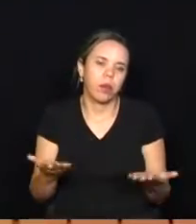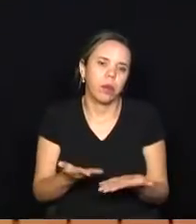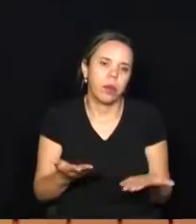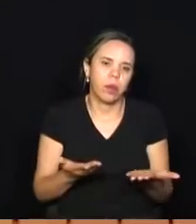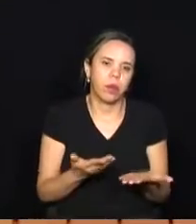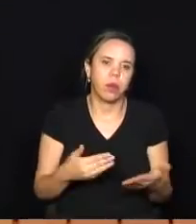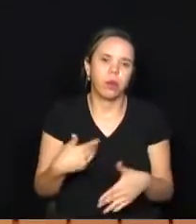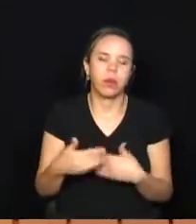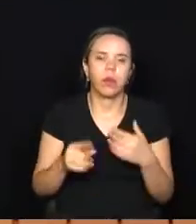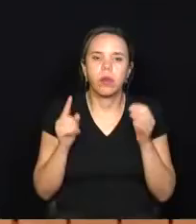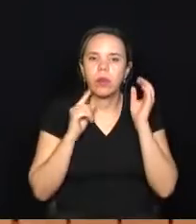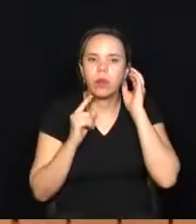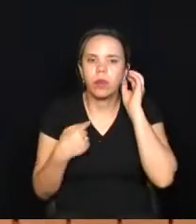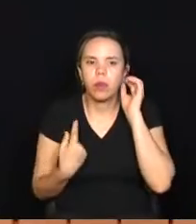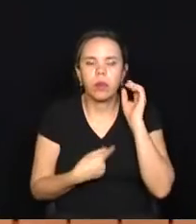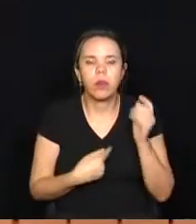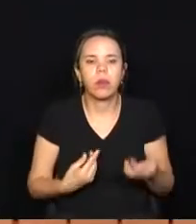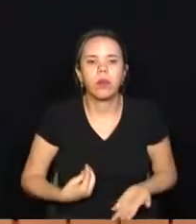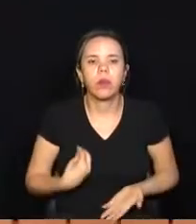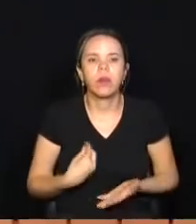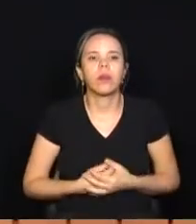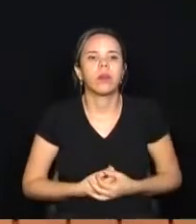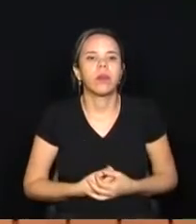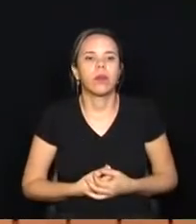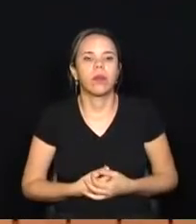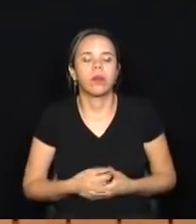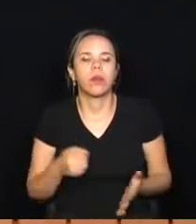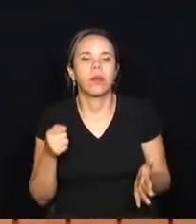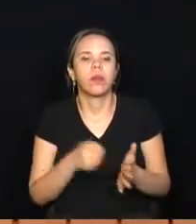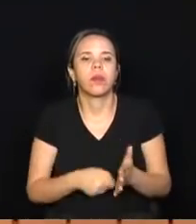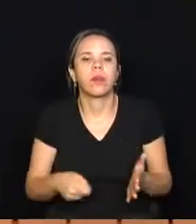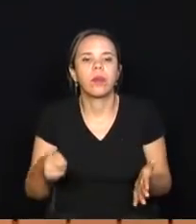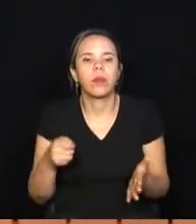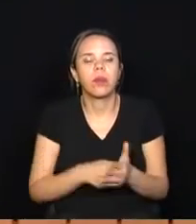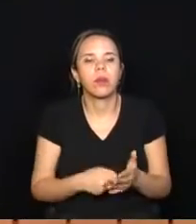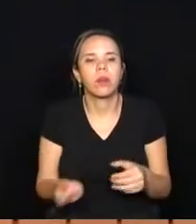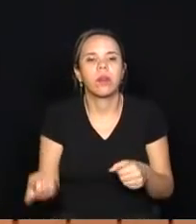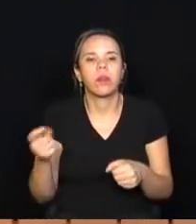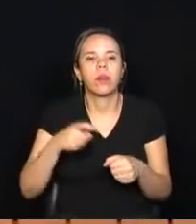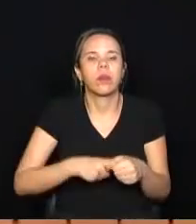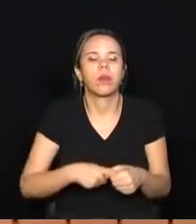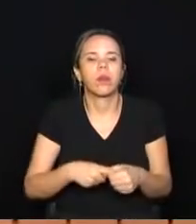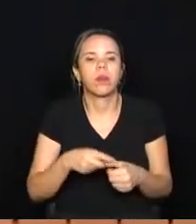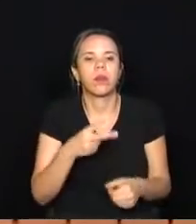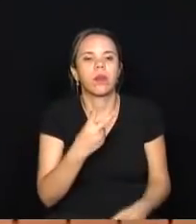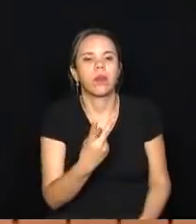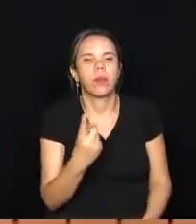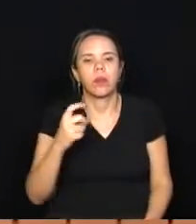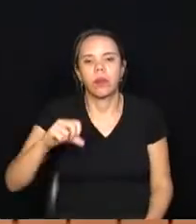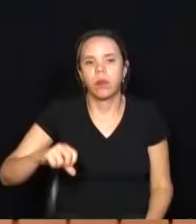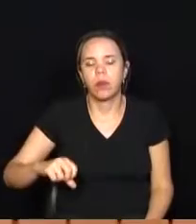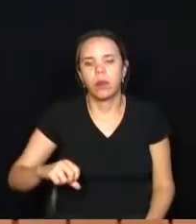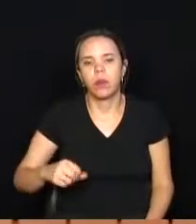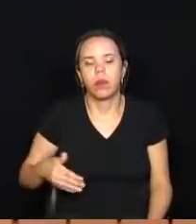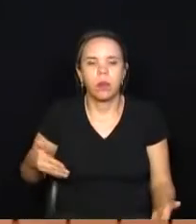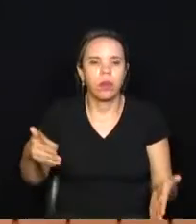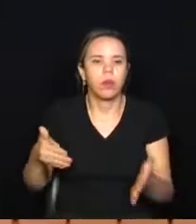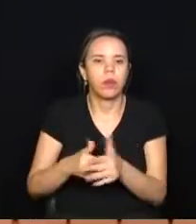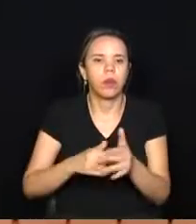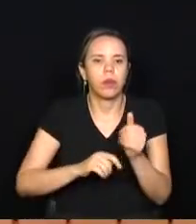dia. Então, nós estamos, sim, batalhando para que ele volte, porque em 2019 ela foi